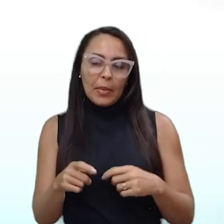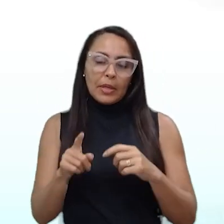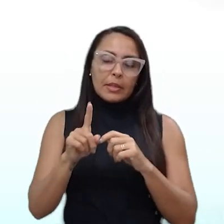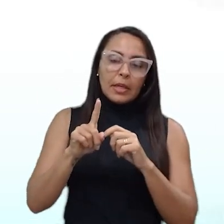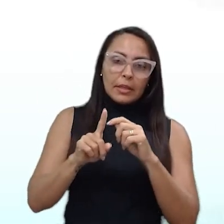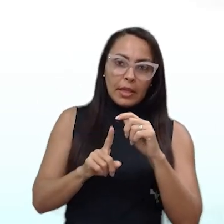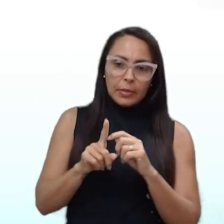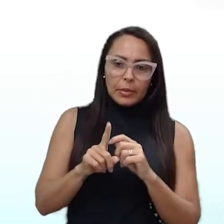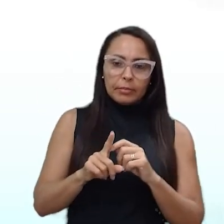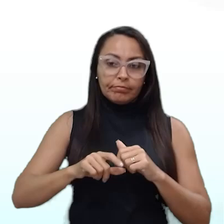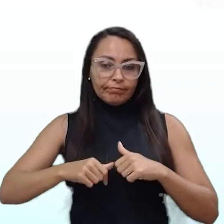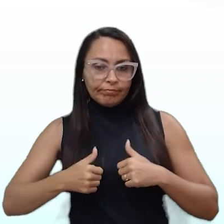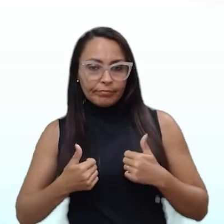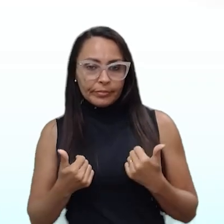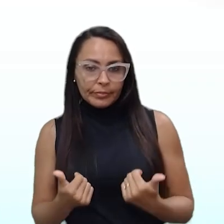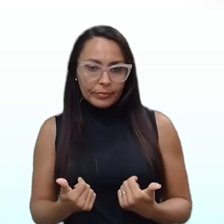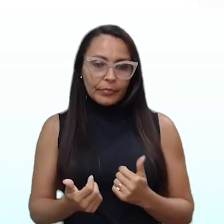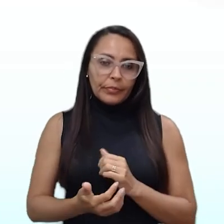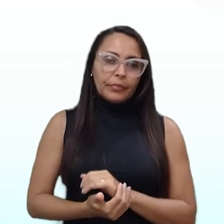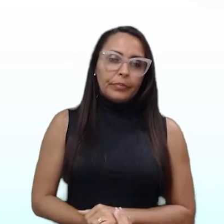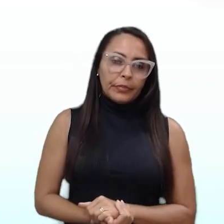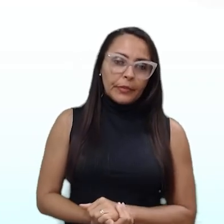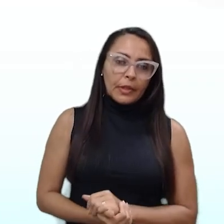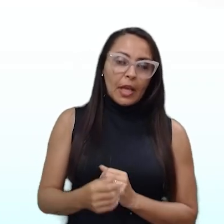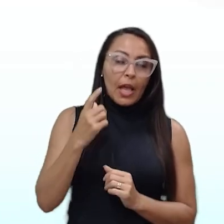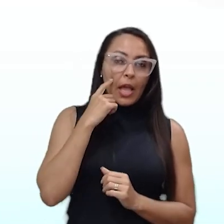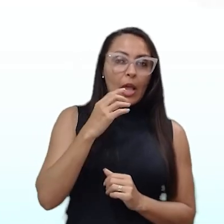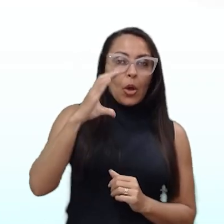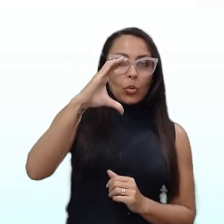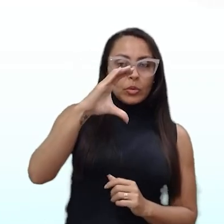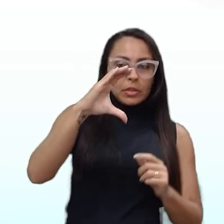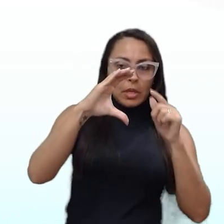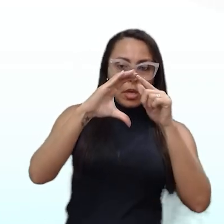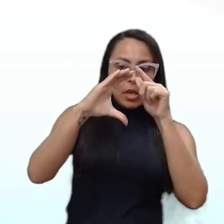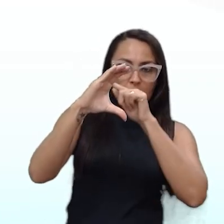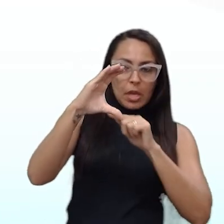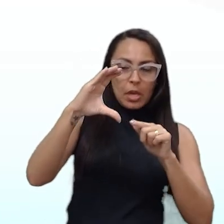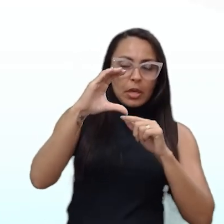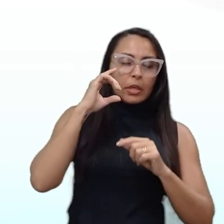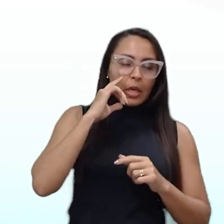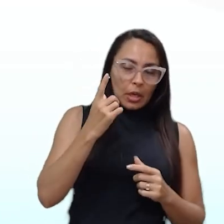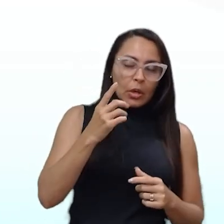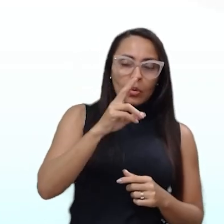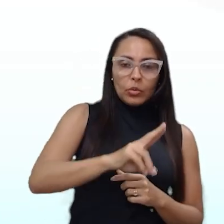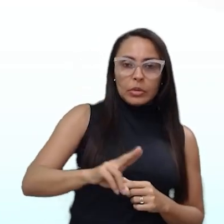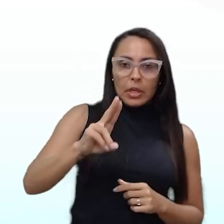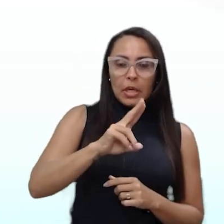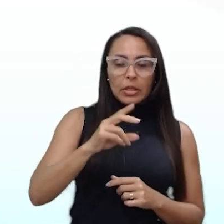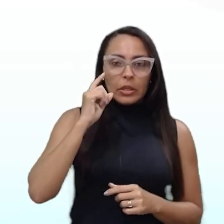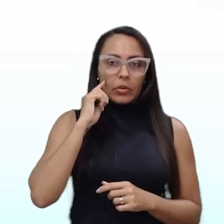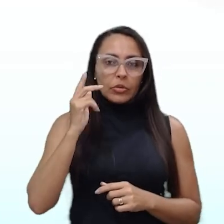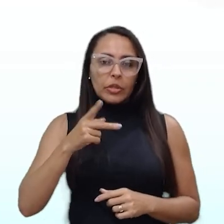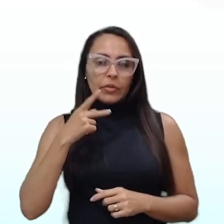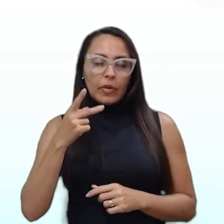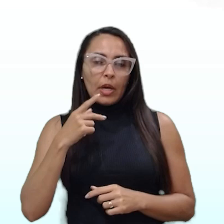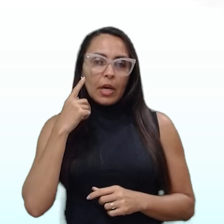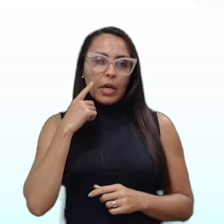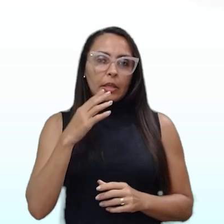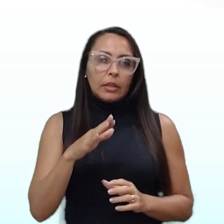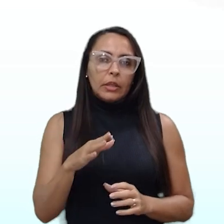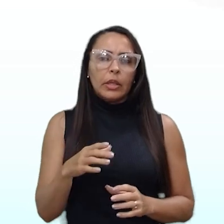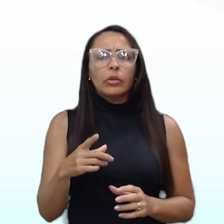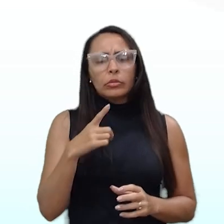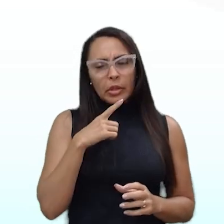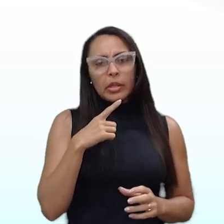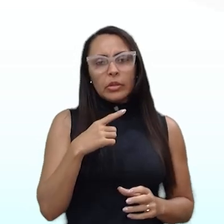dele, tá? Essa capacidade térmica é um C maiúsculo, que é utilizada geralmente quando a gente fala de um recipiente. Então, se eu digo que eu